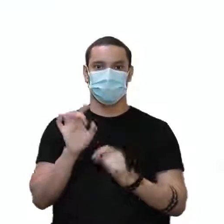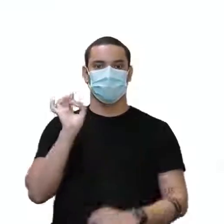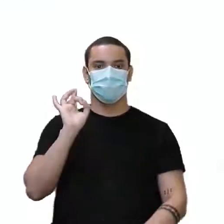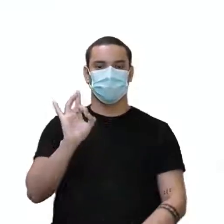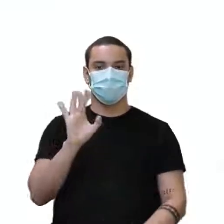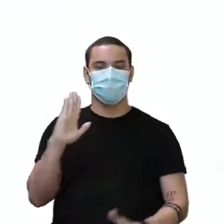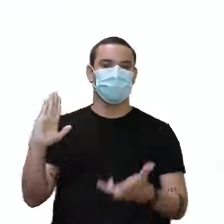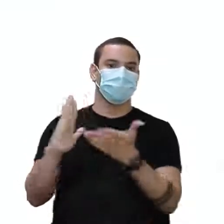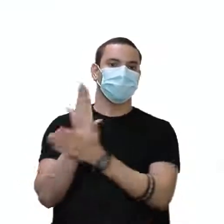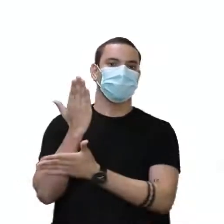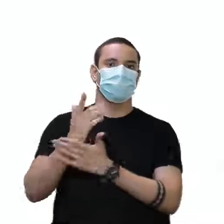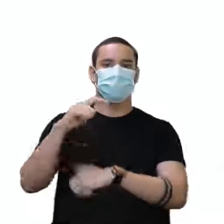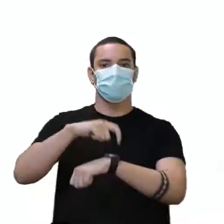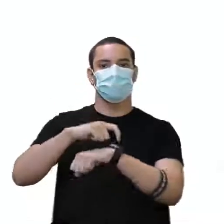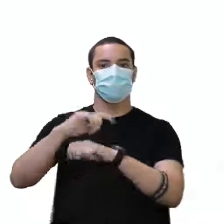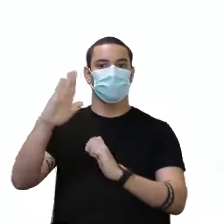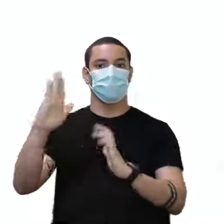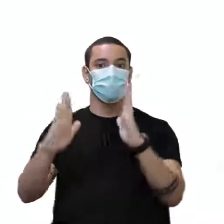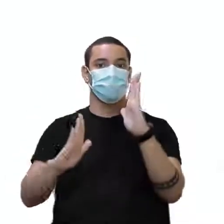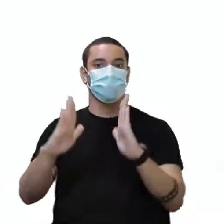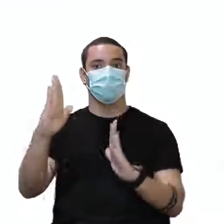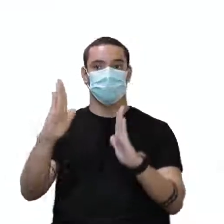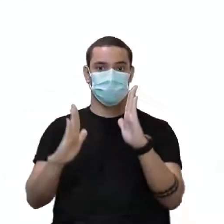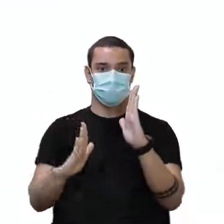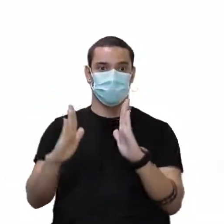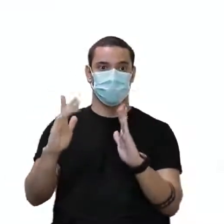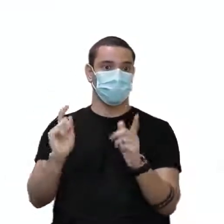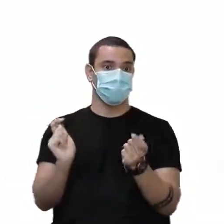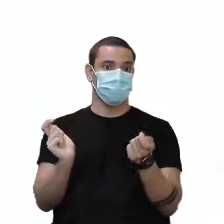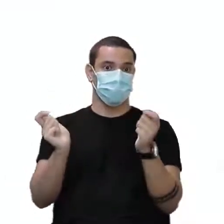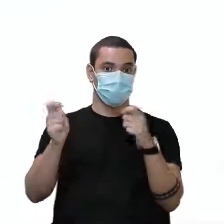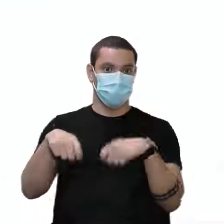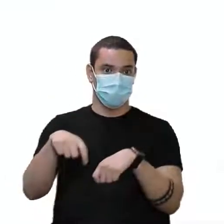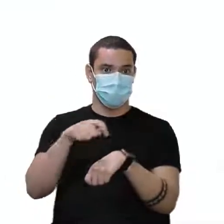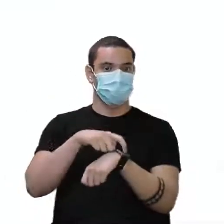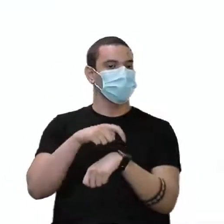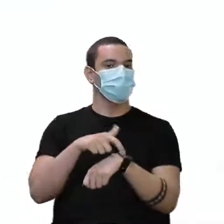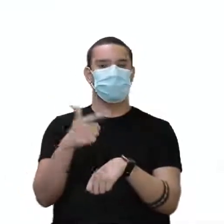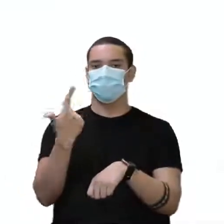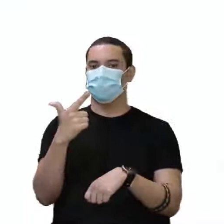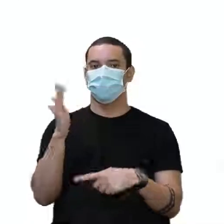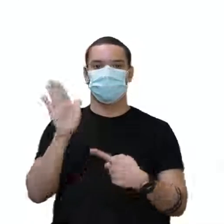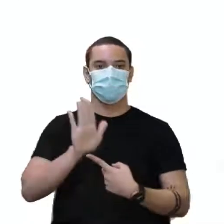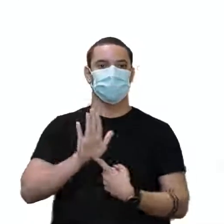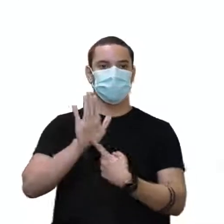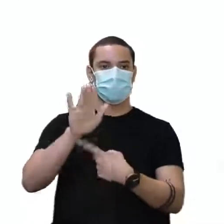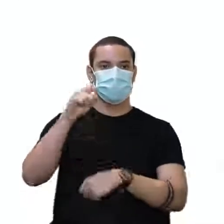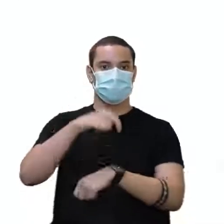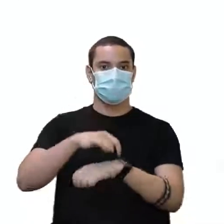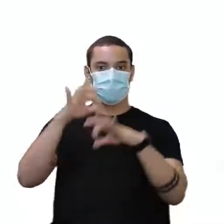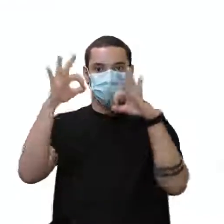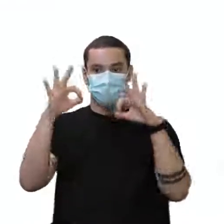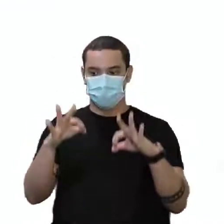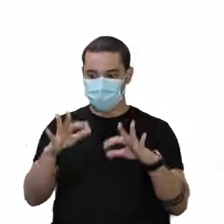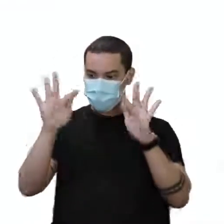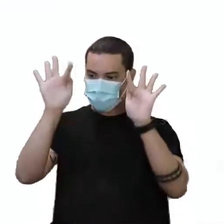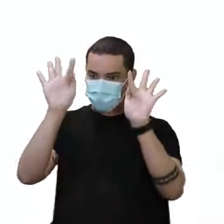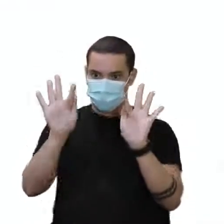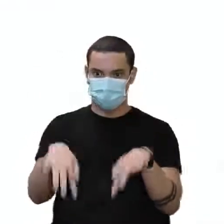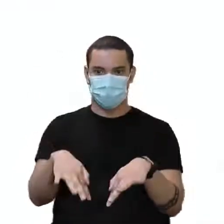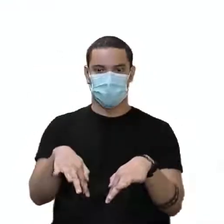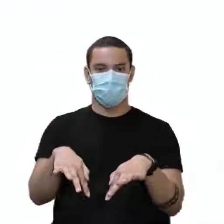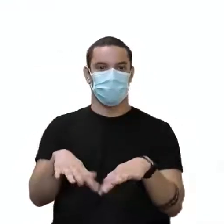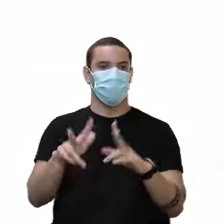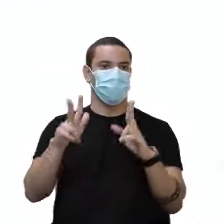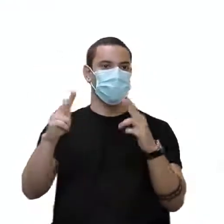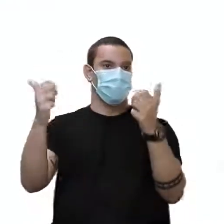acompanhado somente de expressões temporais, que não indicam tempo finalizado, como eu